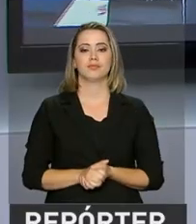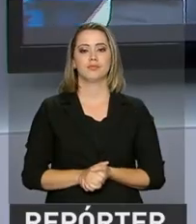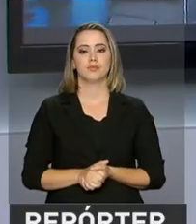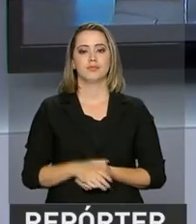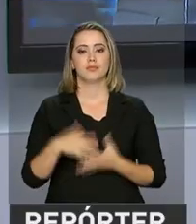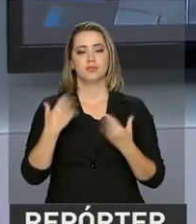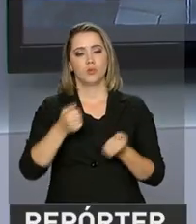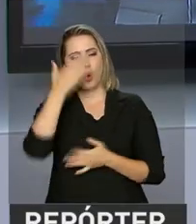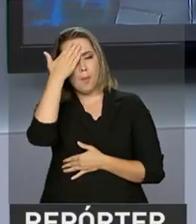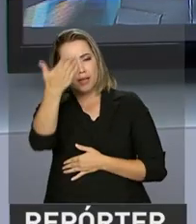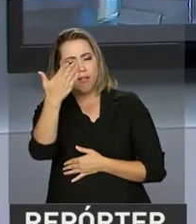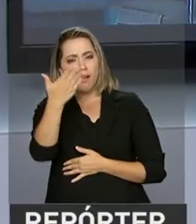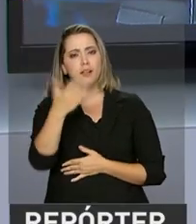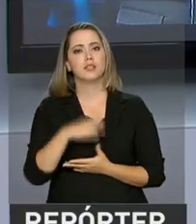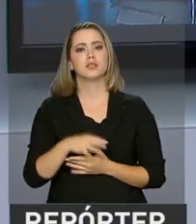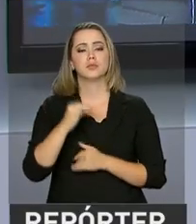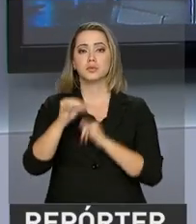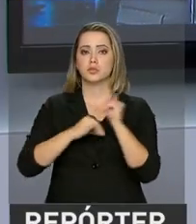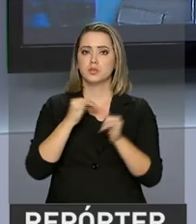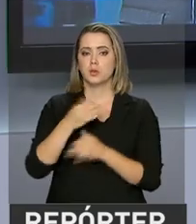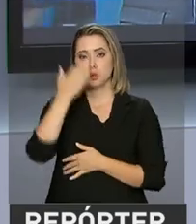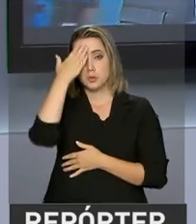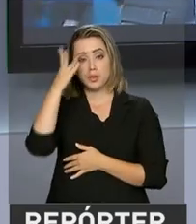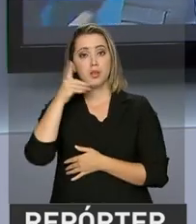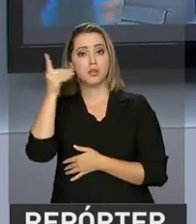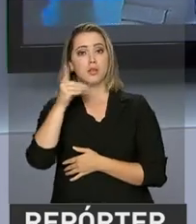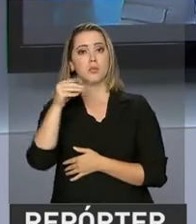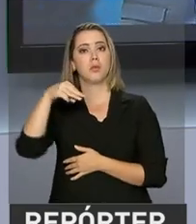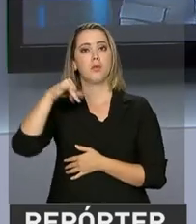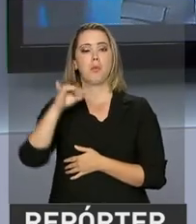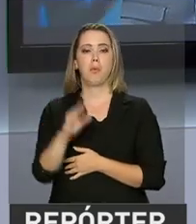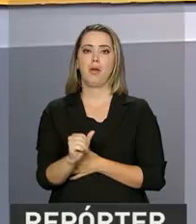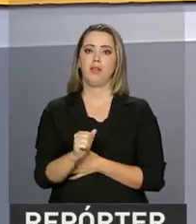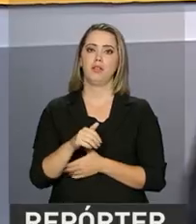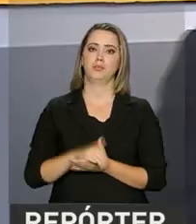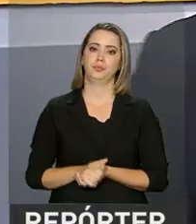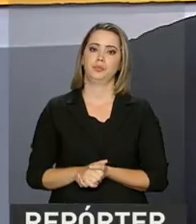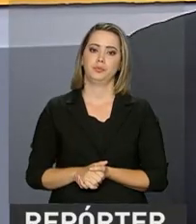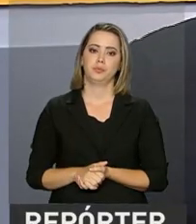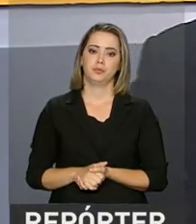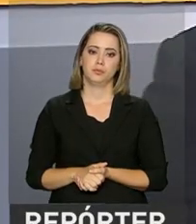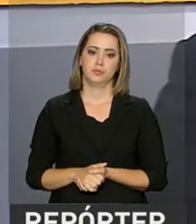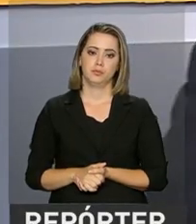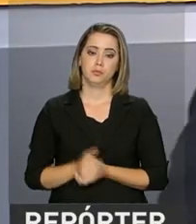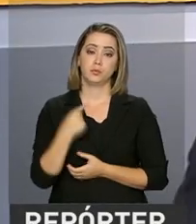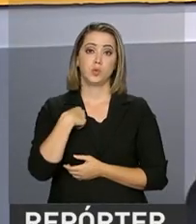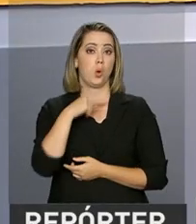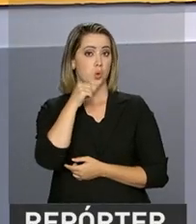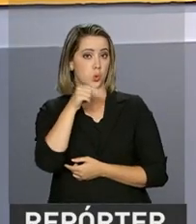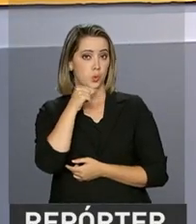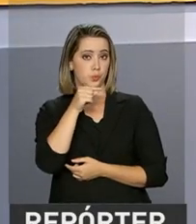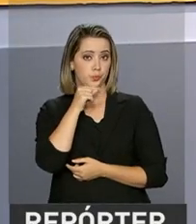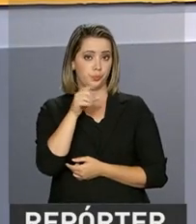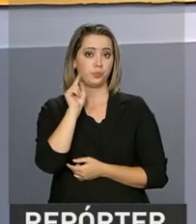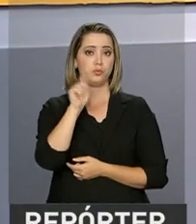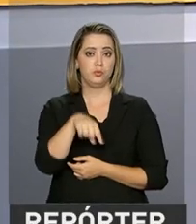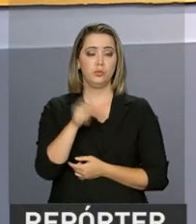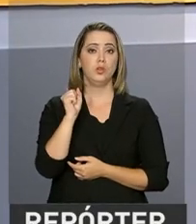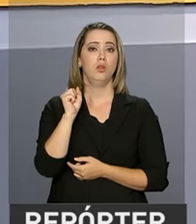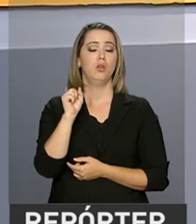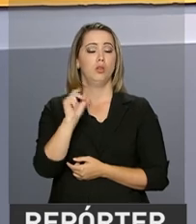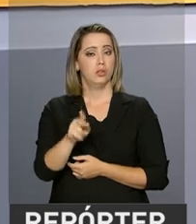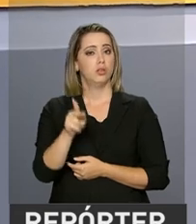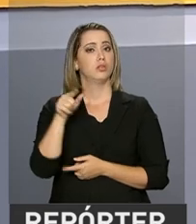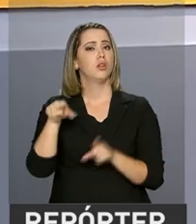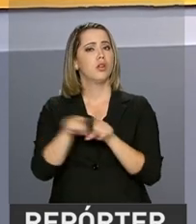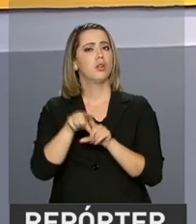Paulo Lassalve, obrigado pelas informações, obrigado ao deputado Maia Filho pelos esclarecimentos também. E uma das dúvidas sobre a reforma da Previdência é sobre